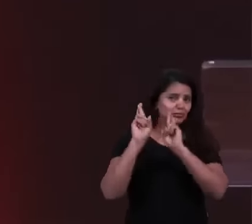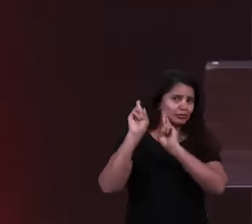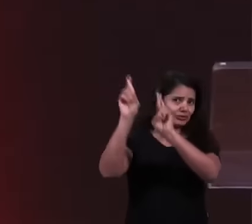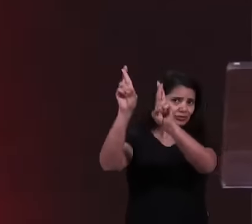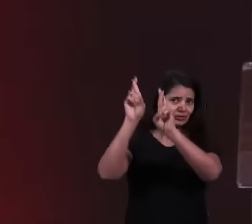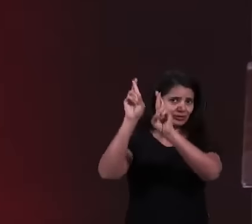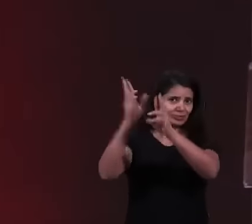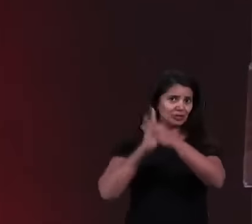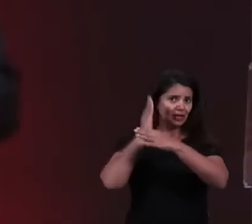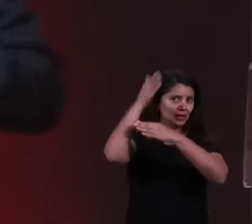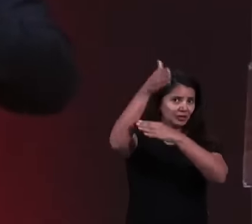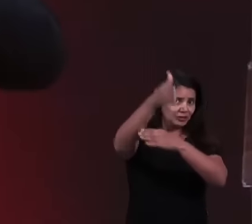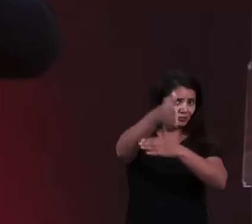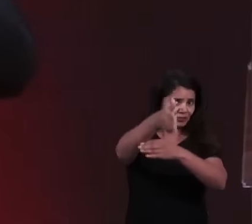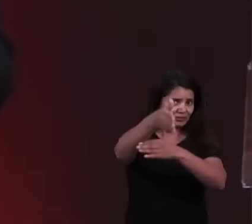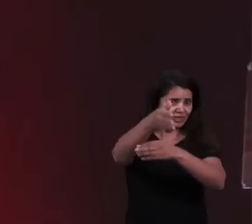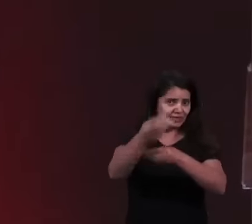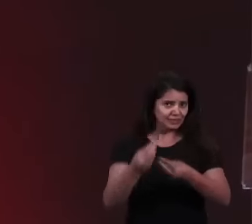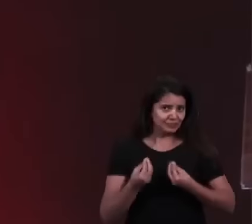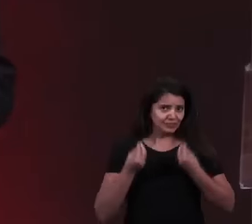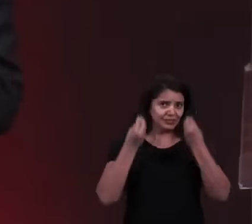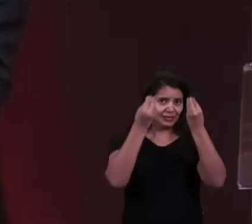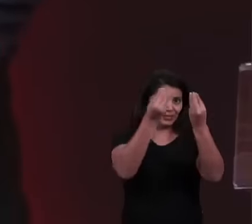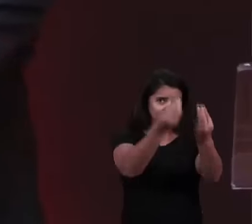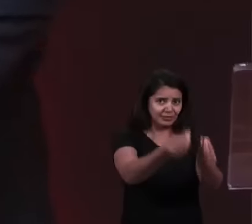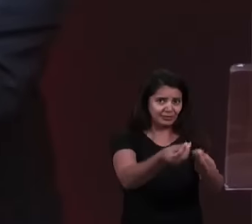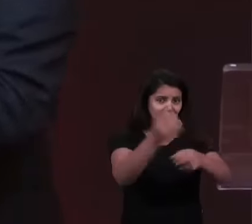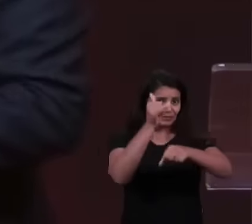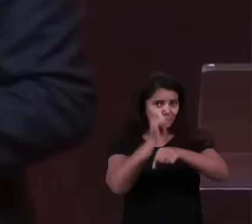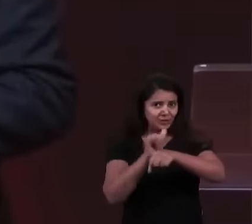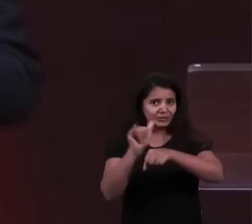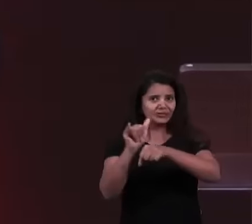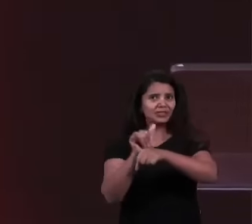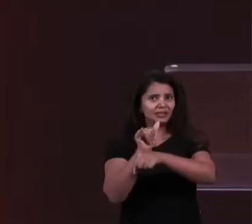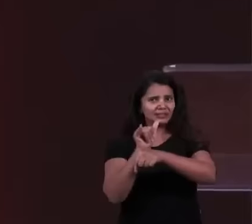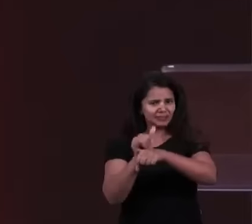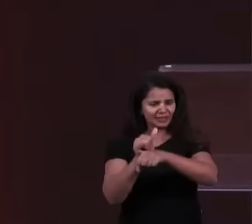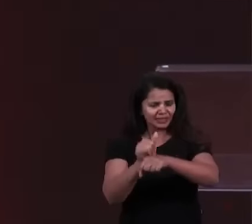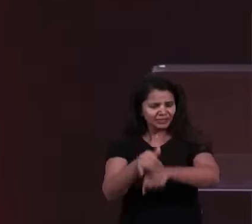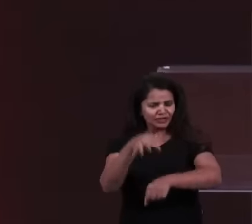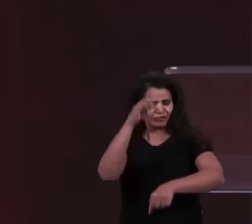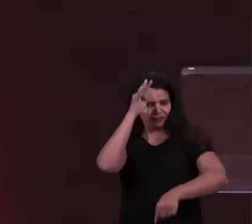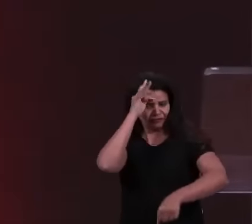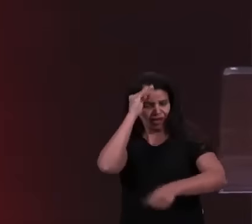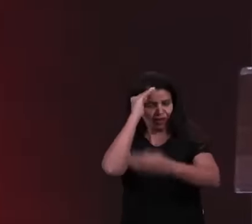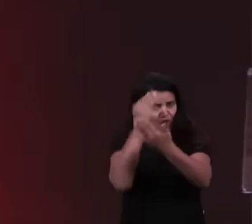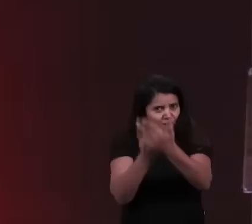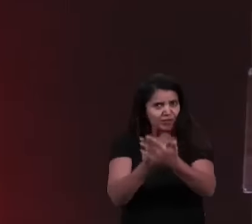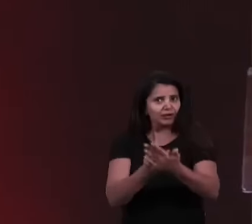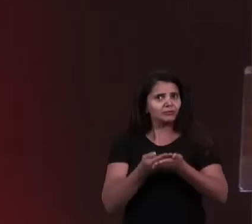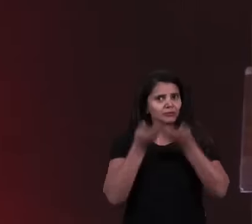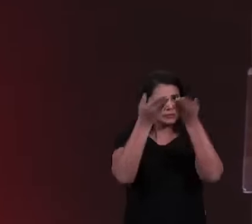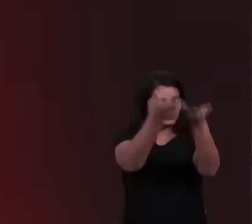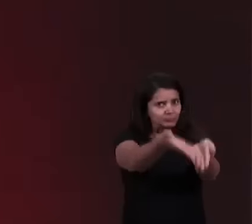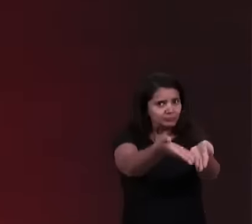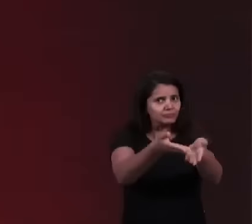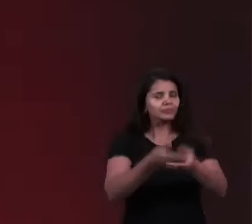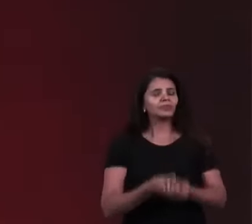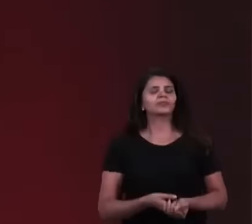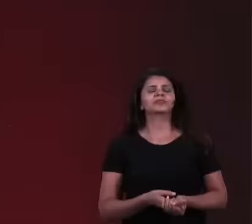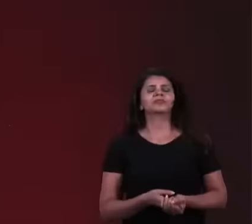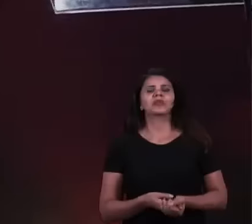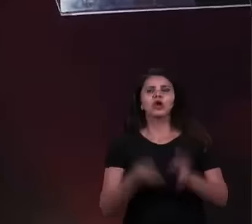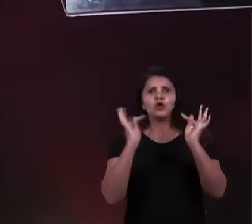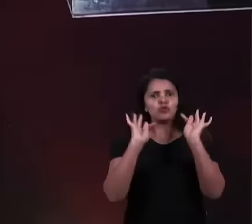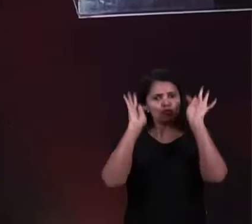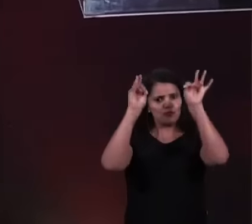que vão sair dando às pessoas expectativa, fé, confiança. Então o fim do mundo